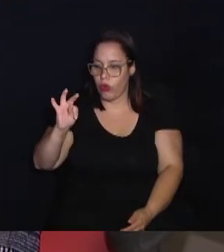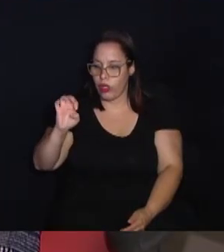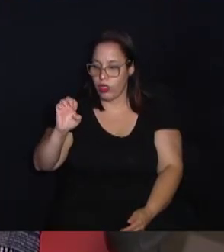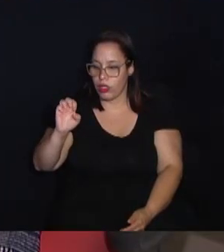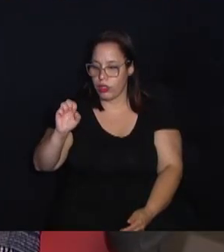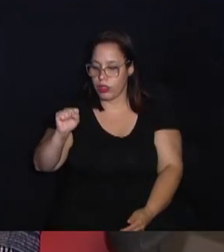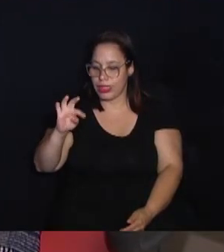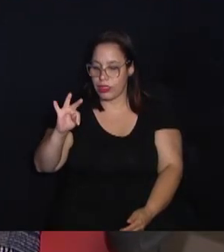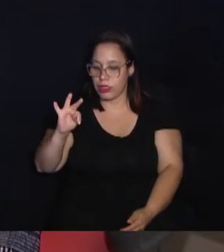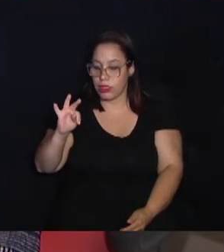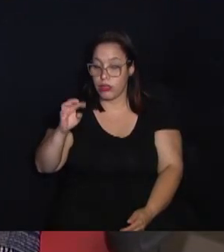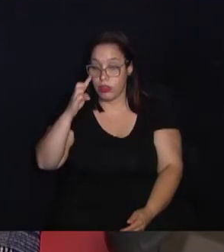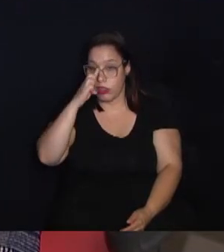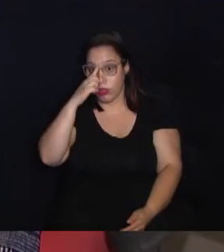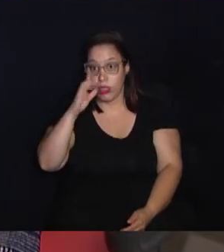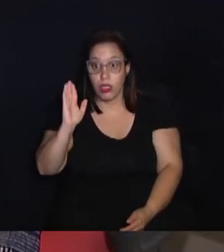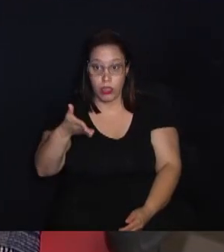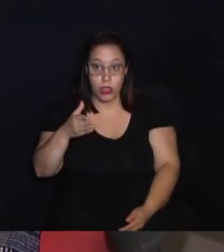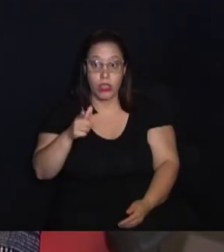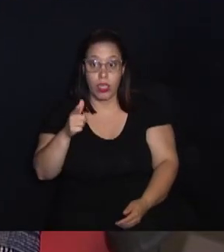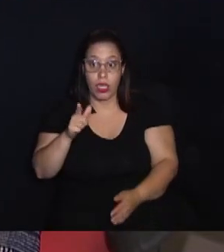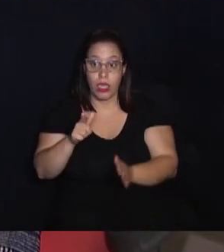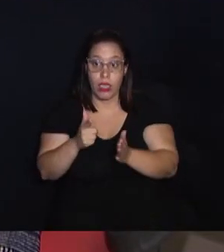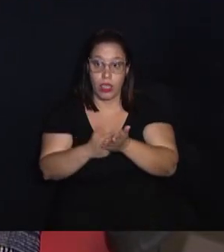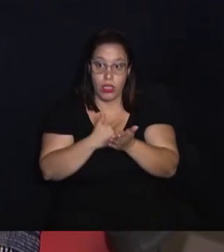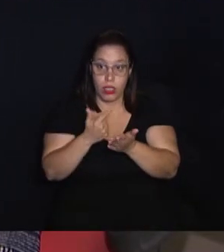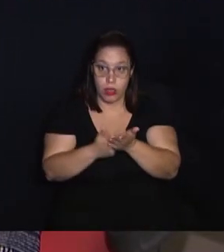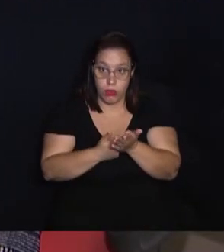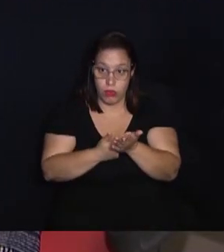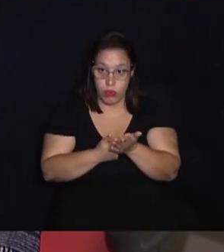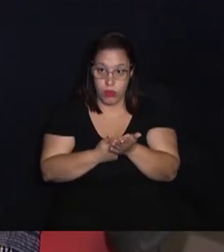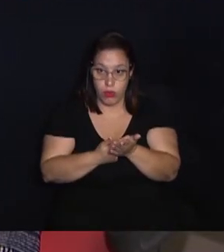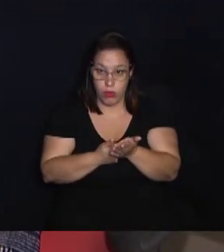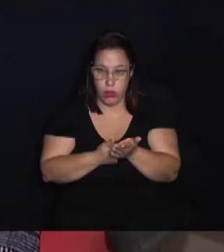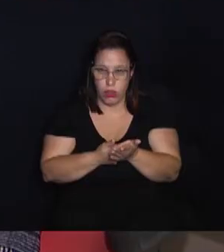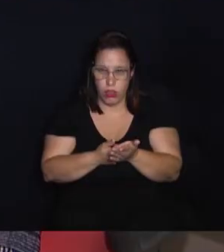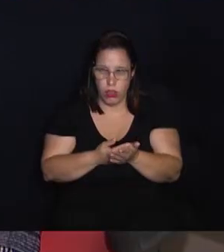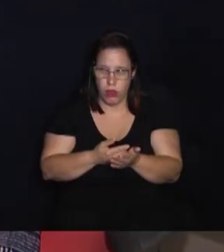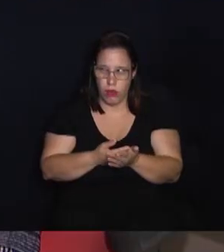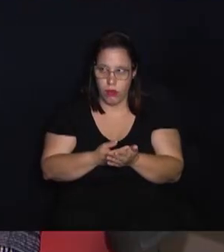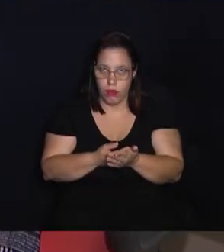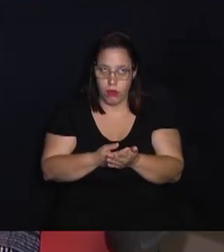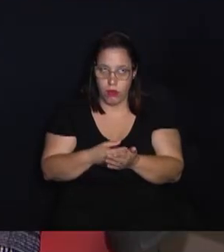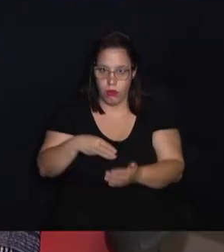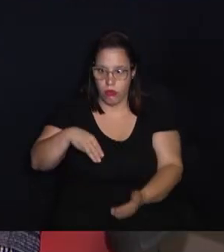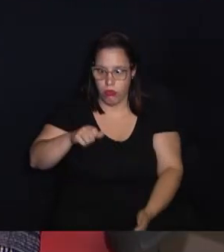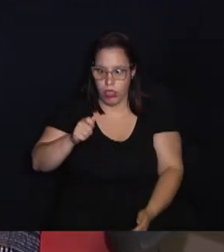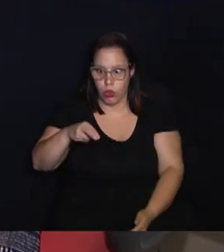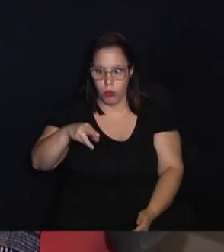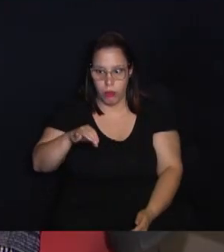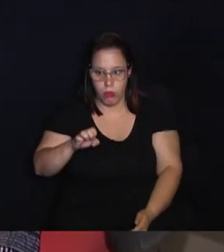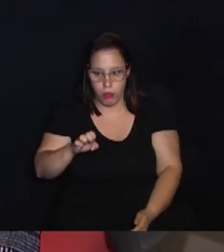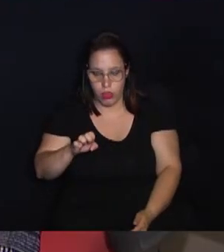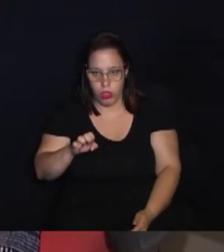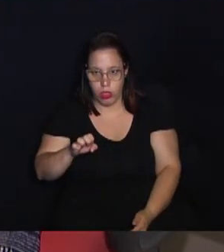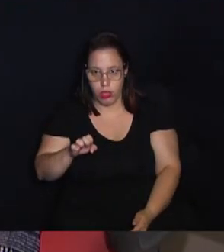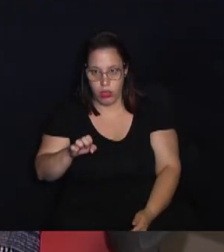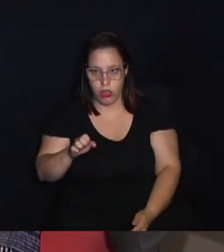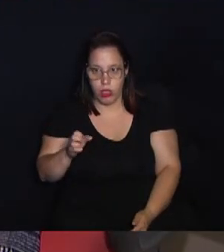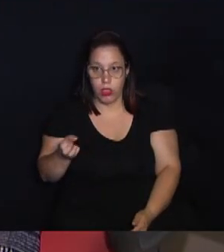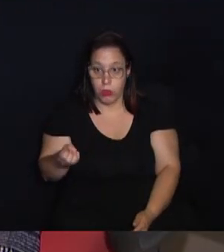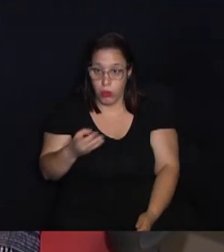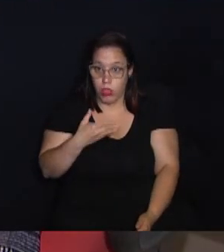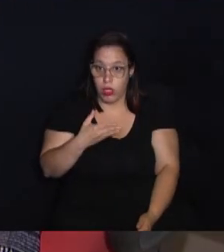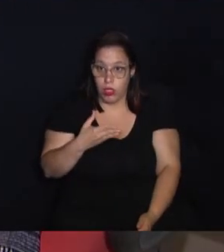já teve um livro muito importante do Pepe Tela, que se intitula Mayombe, alguns anos atrás. E na lista mais